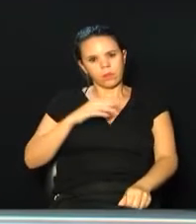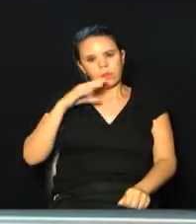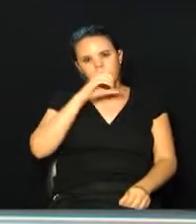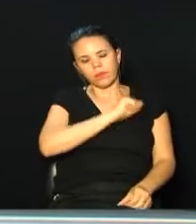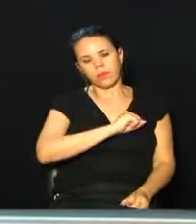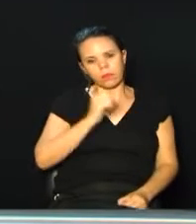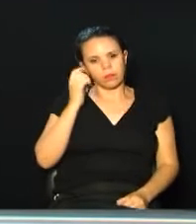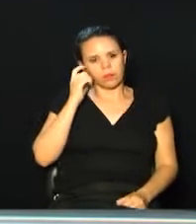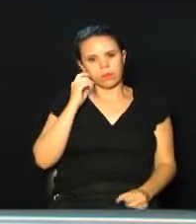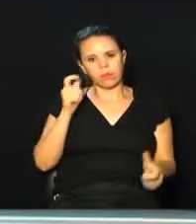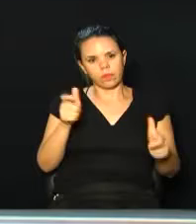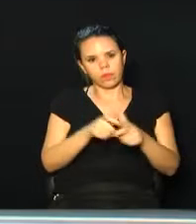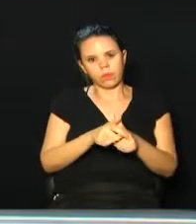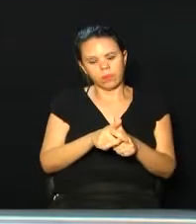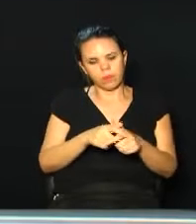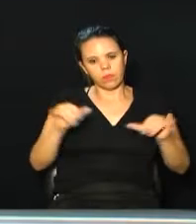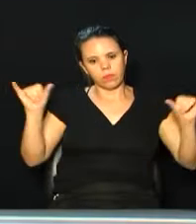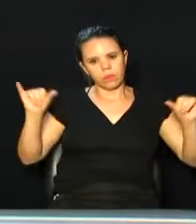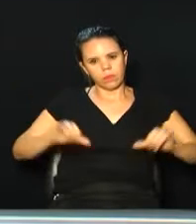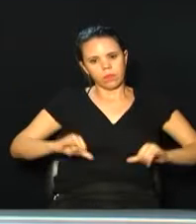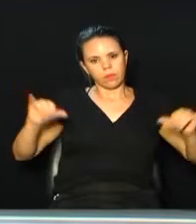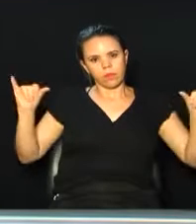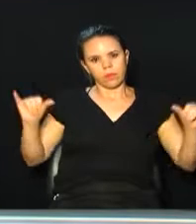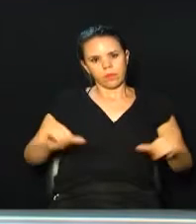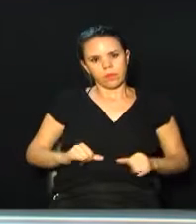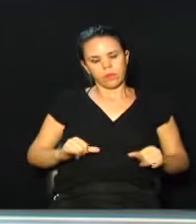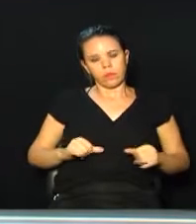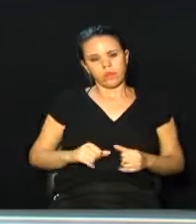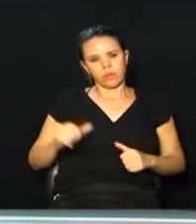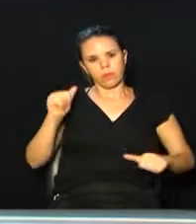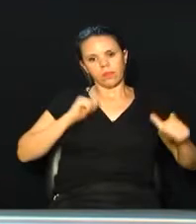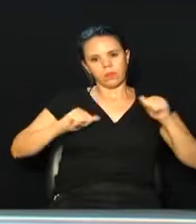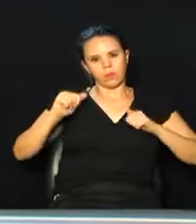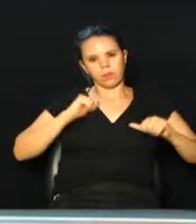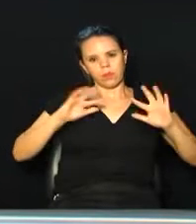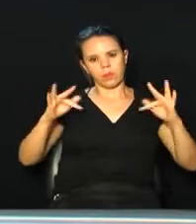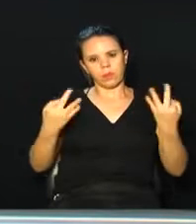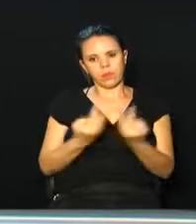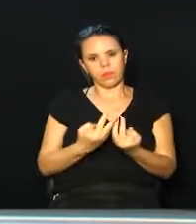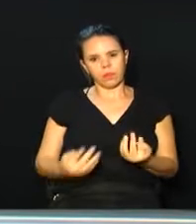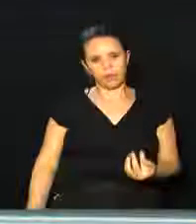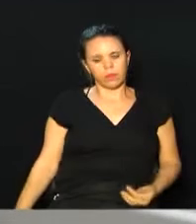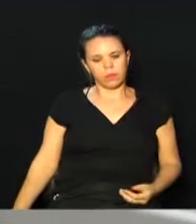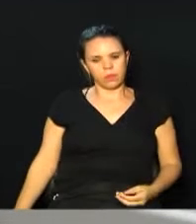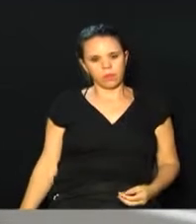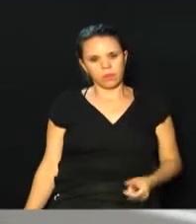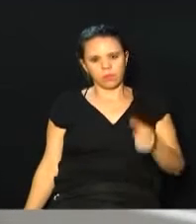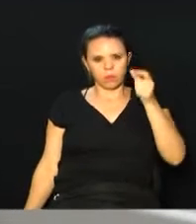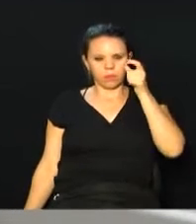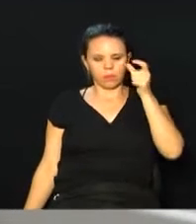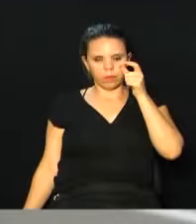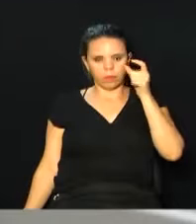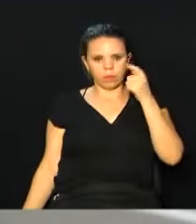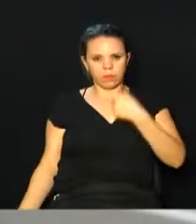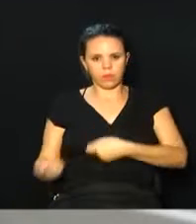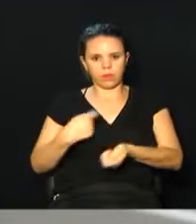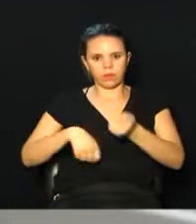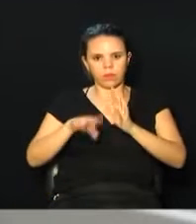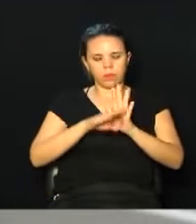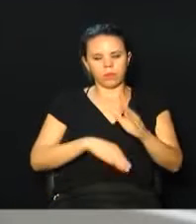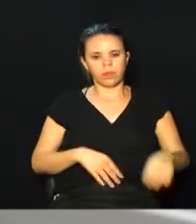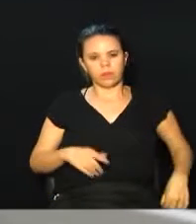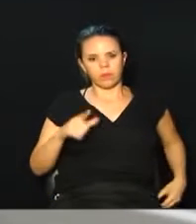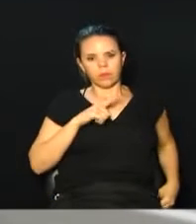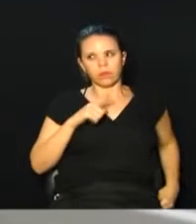para amenizar aí o sofrimento e o desespero dessas famílias. Você que assiste ao Questão de Ordem, a gente